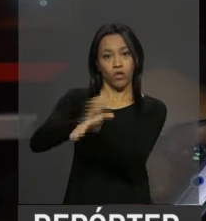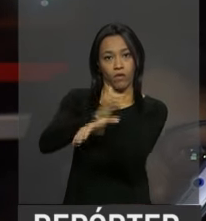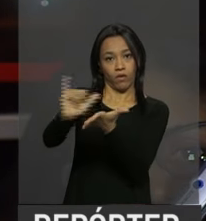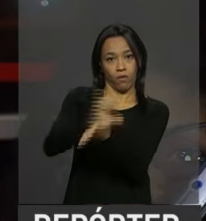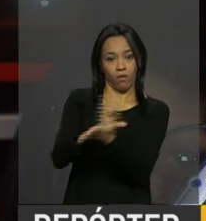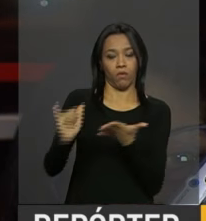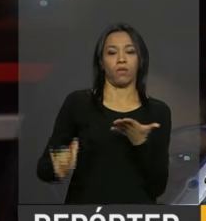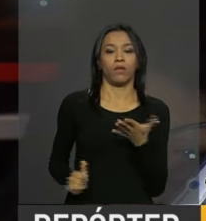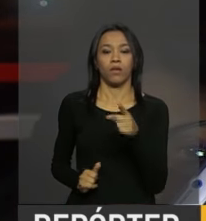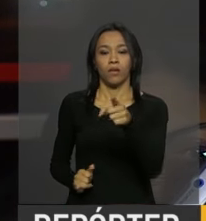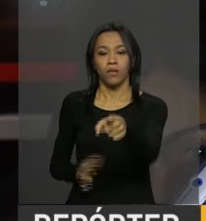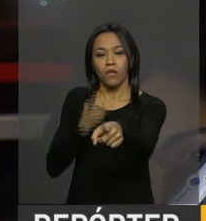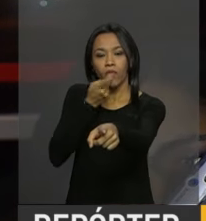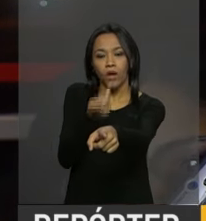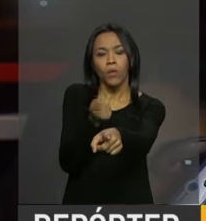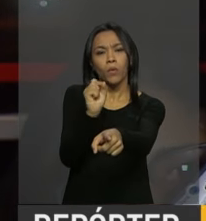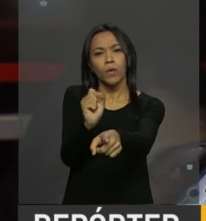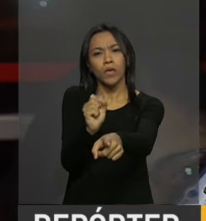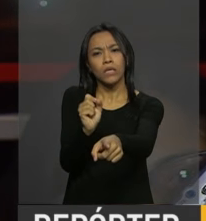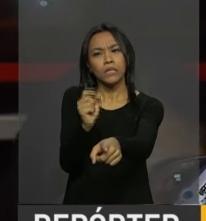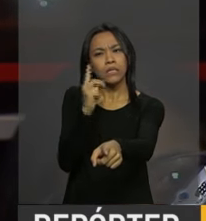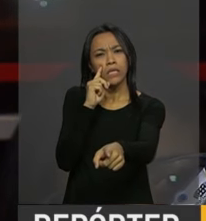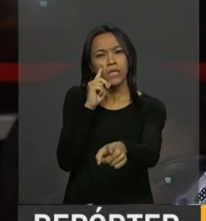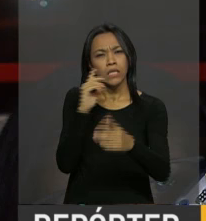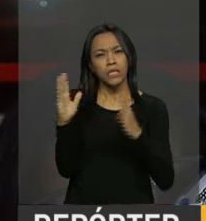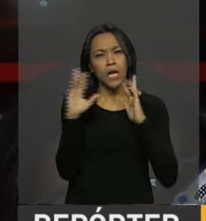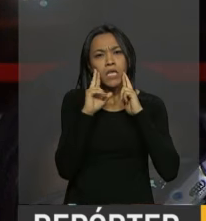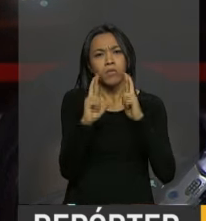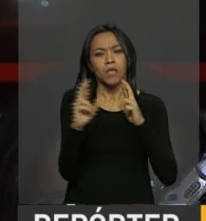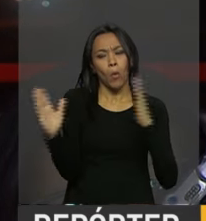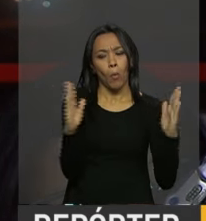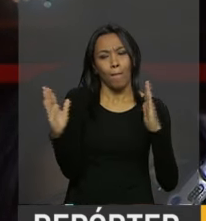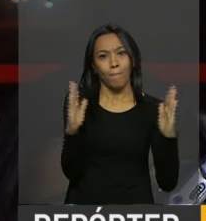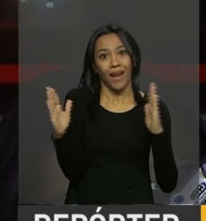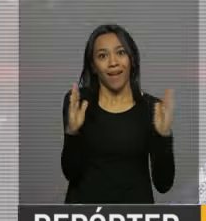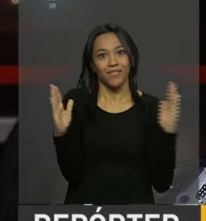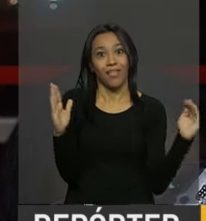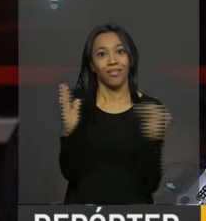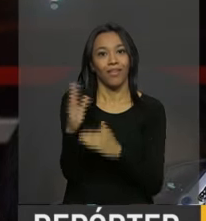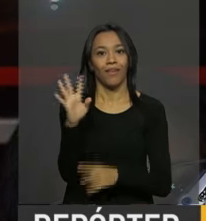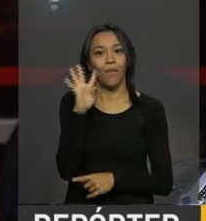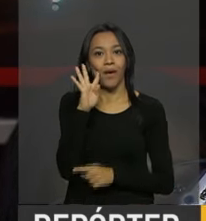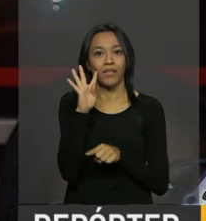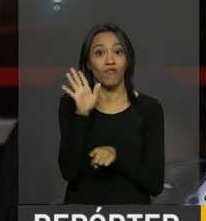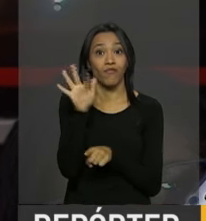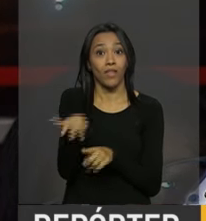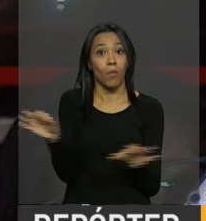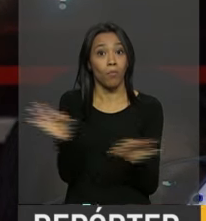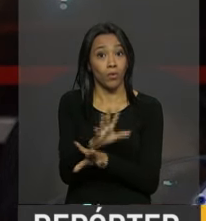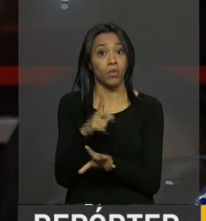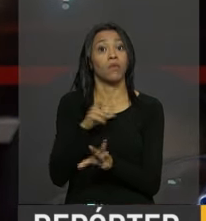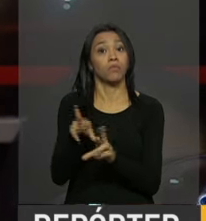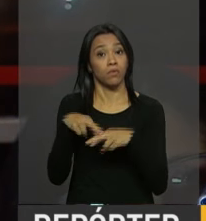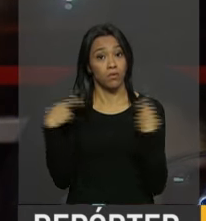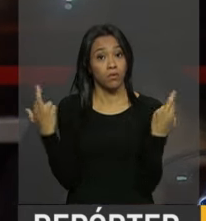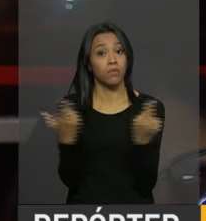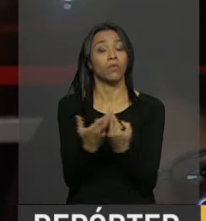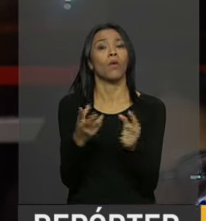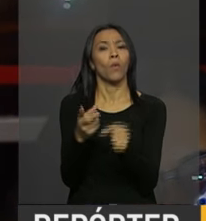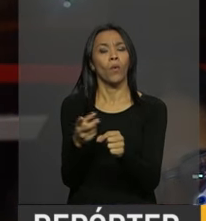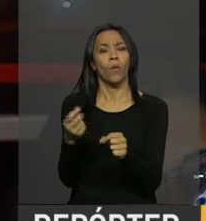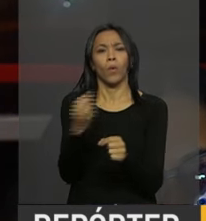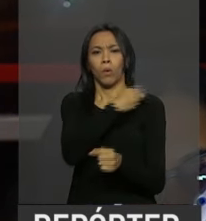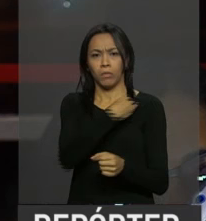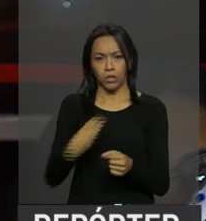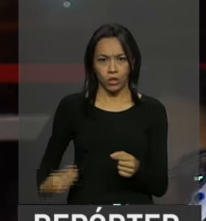é uma questão que a gente tem que ver por conta do prazo. Até quarta-feira é o prazo final. Vamos ter uma reunião eh com o ministro do